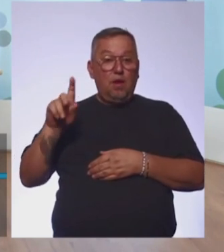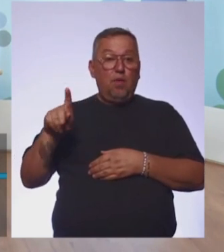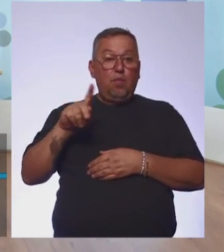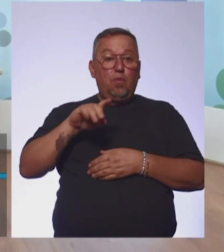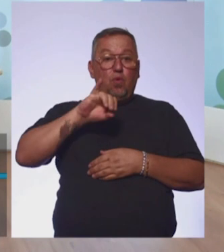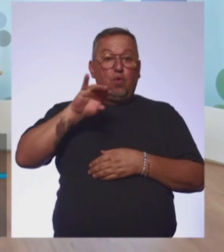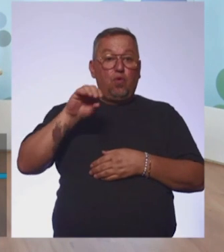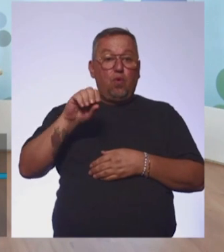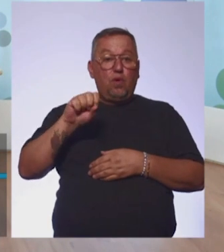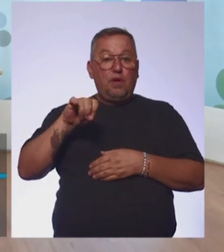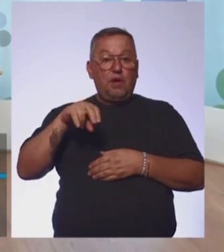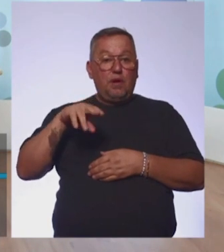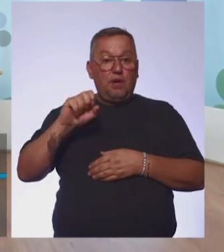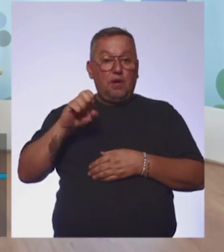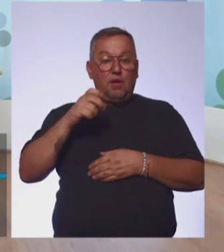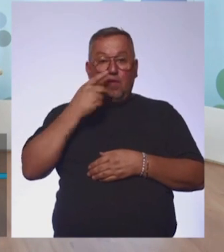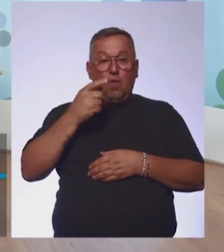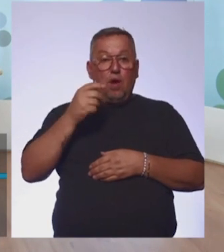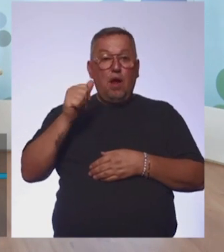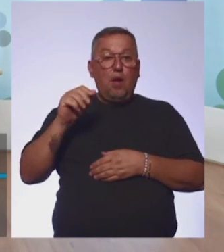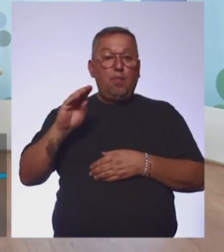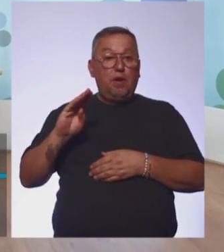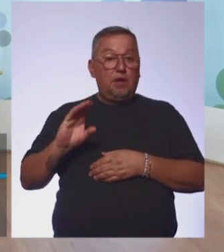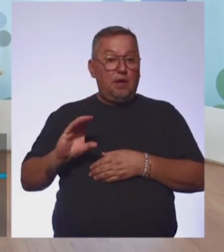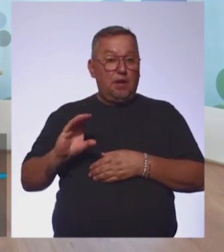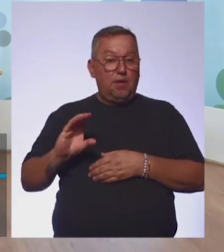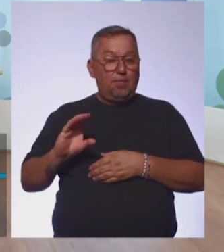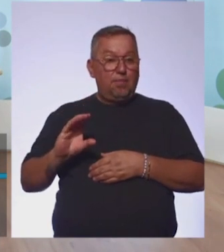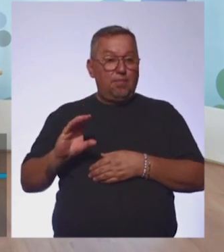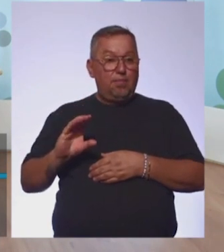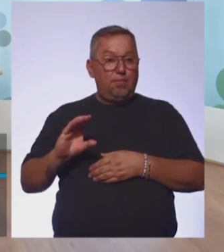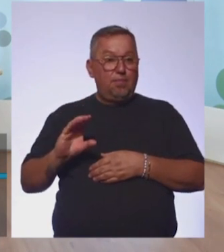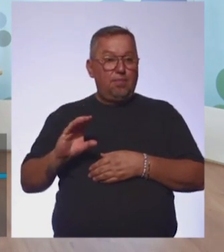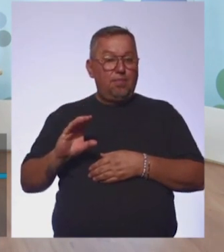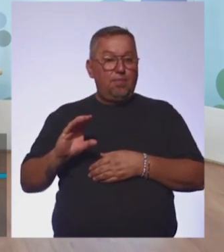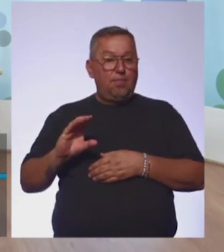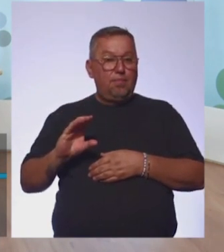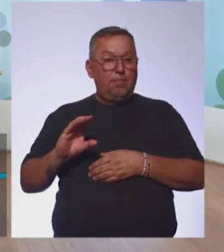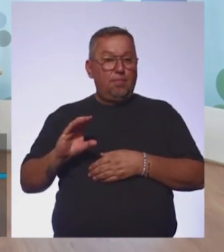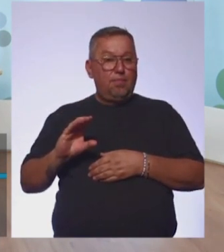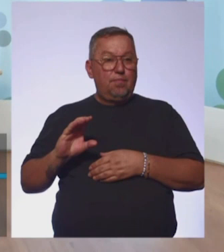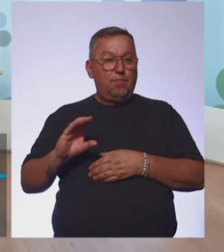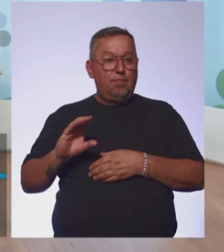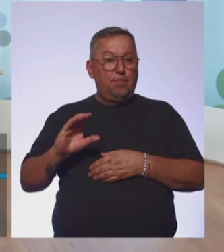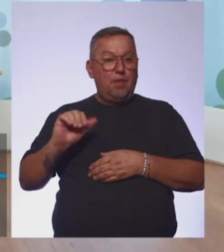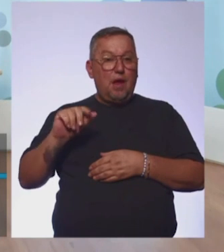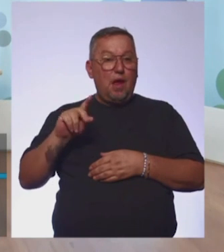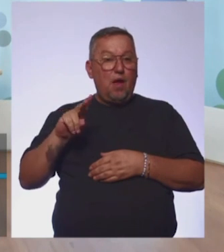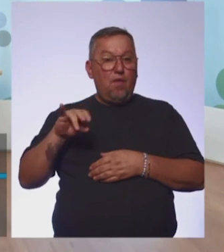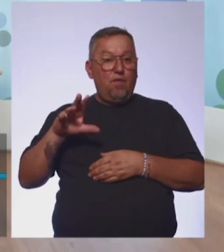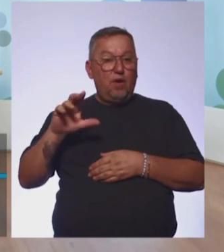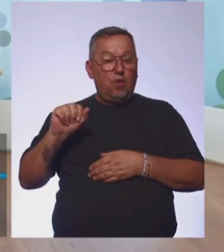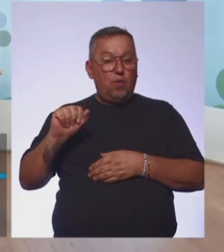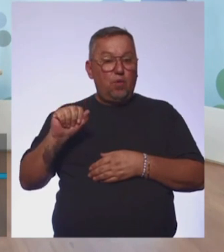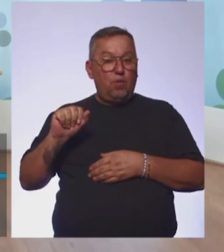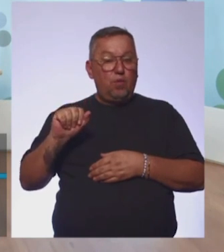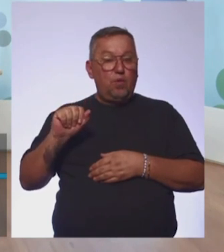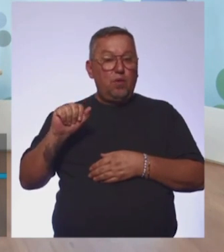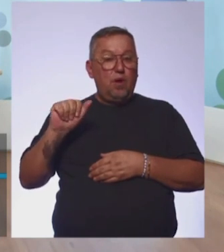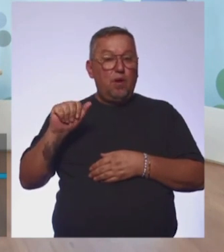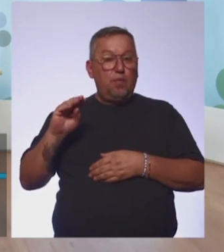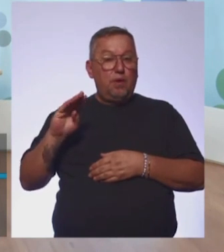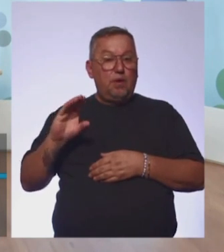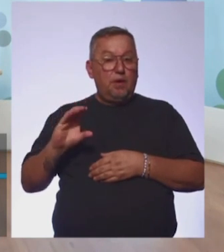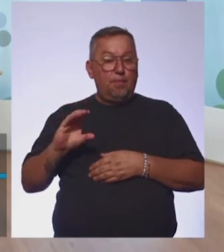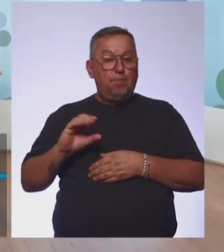Josiane, colocou A, B e C. Deixa eu ver quem mais. Aluno Álvaro pro Alessandra. A, B e